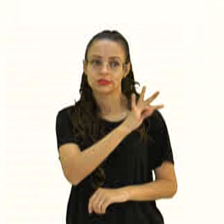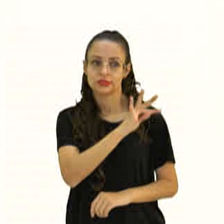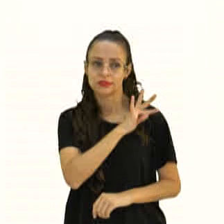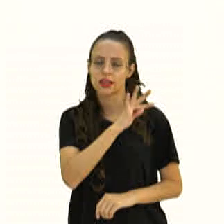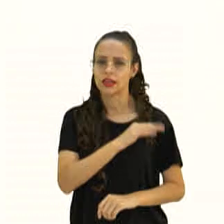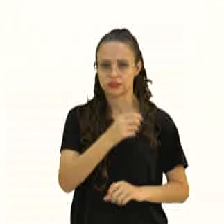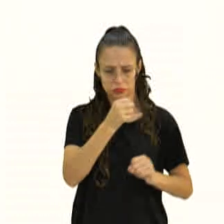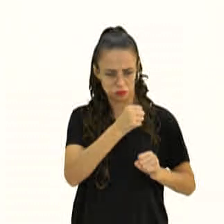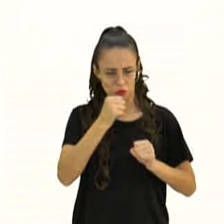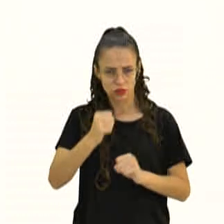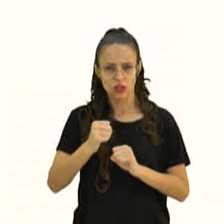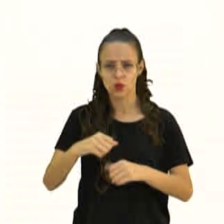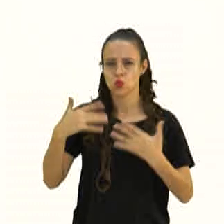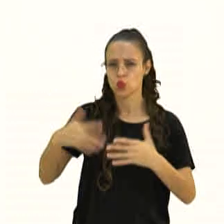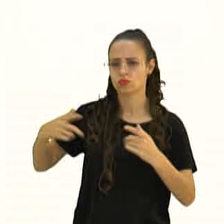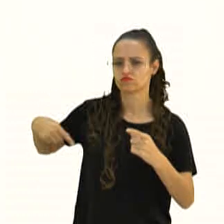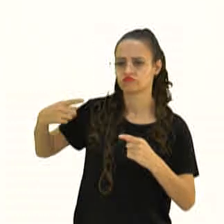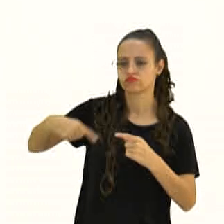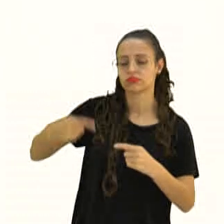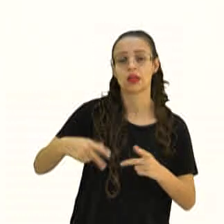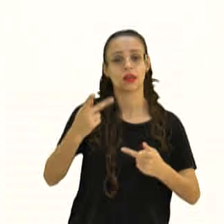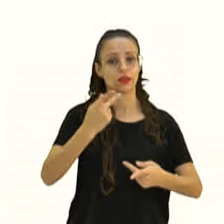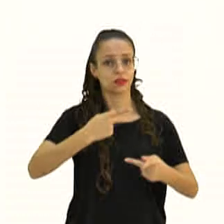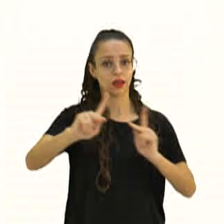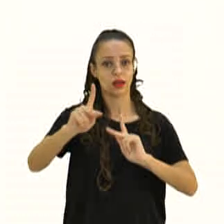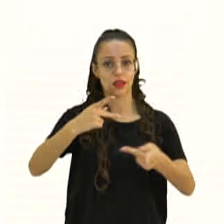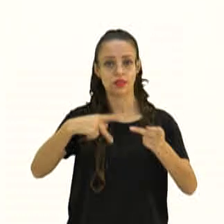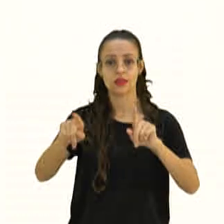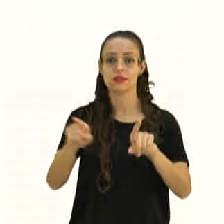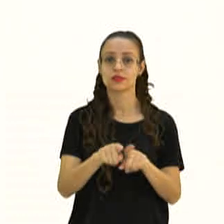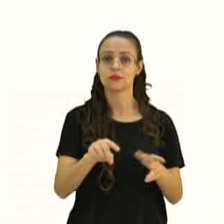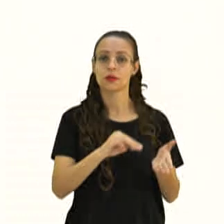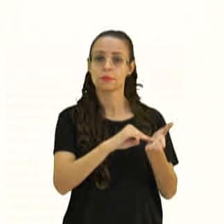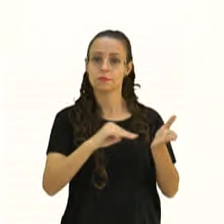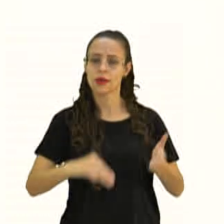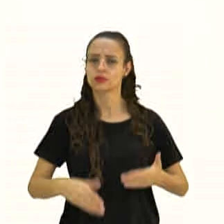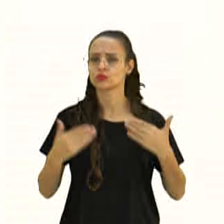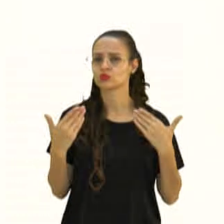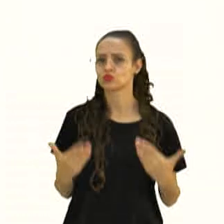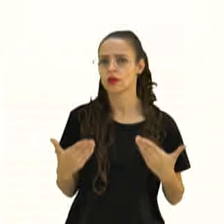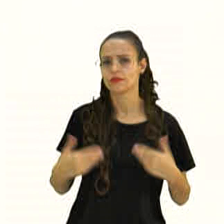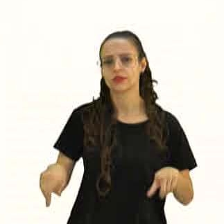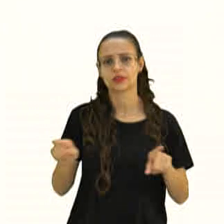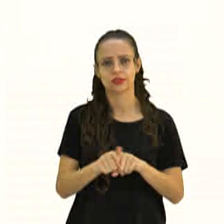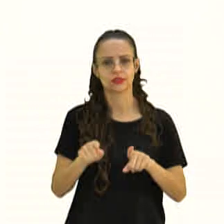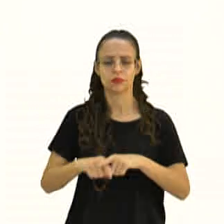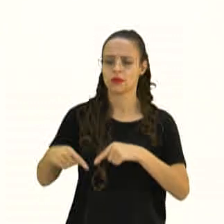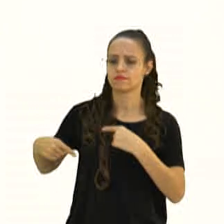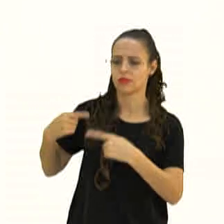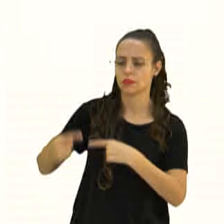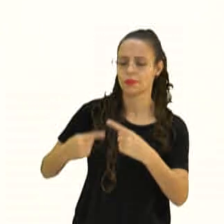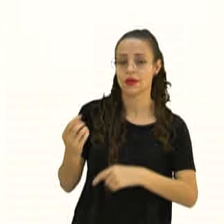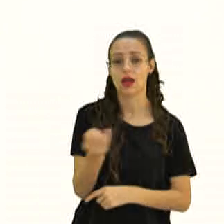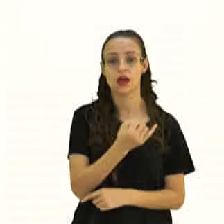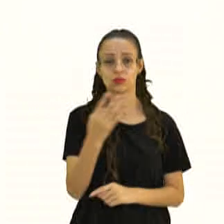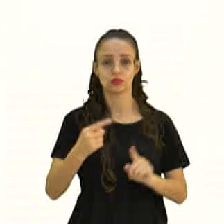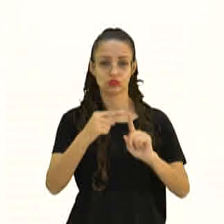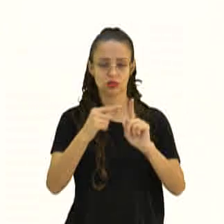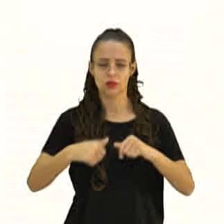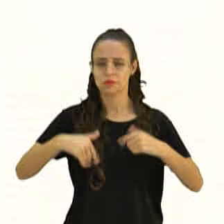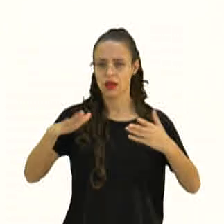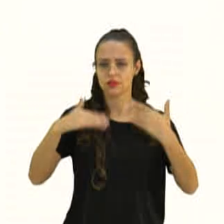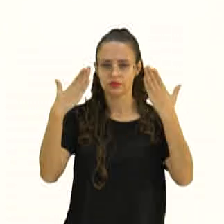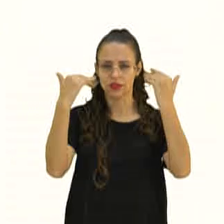e poderosas, o Karatê tem alguns estilos que incorporam métodos mais suaves e também circulares, né? Alguns dos estilos mais